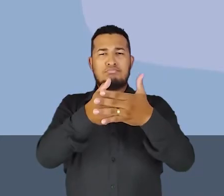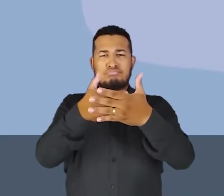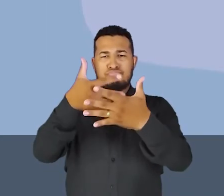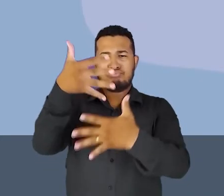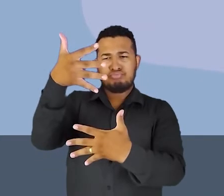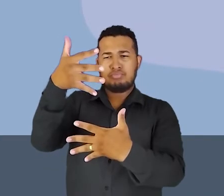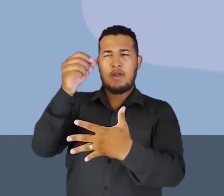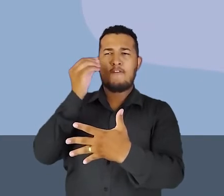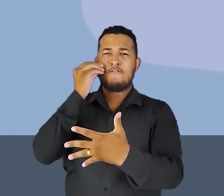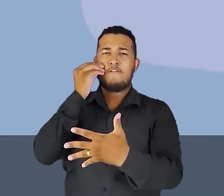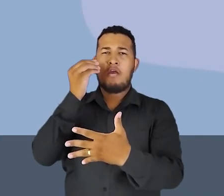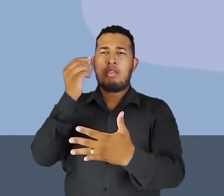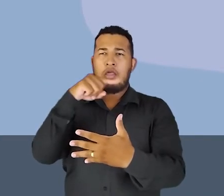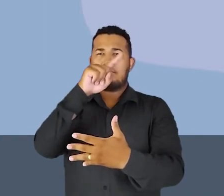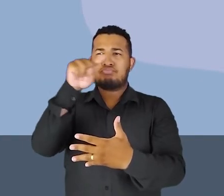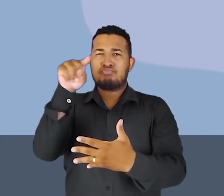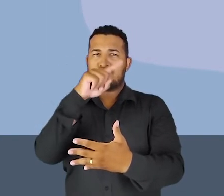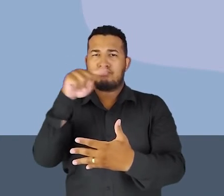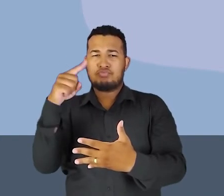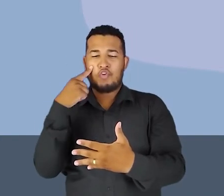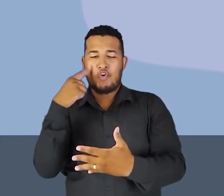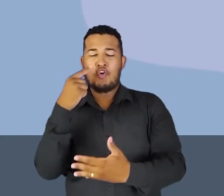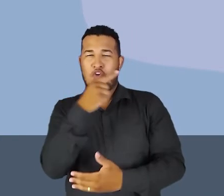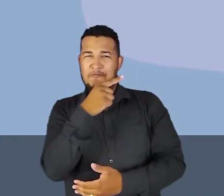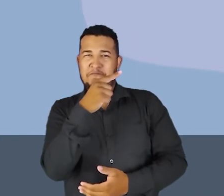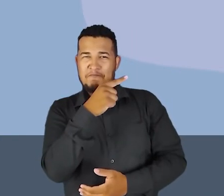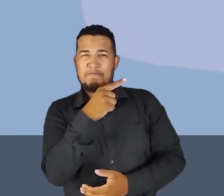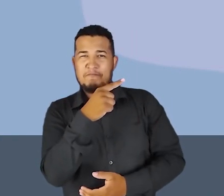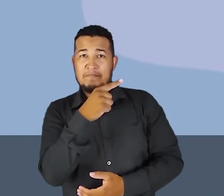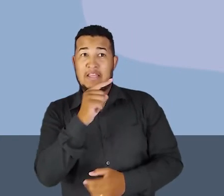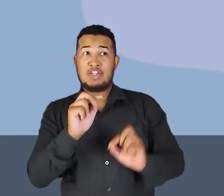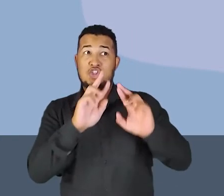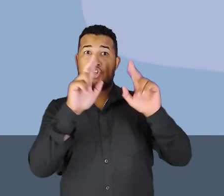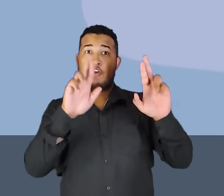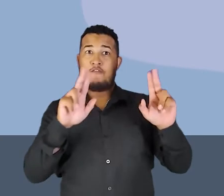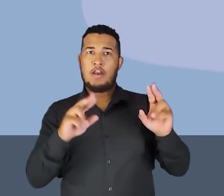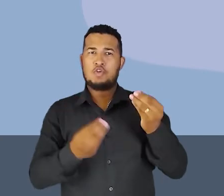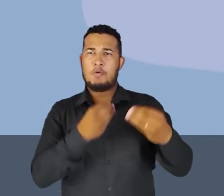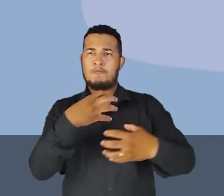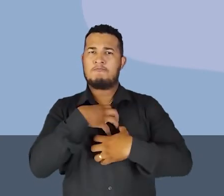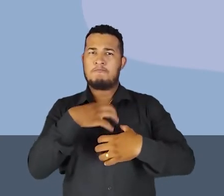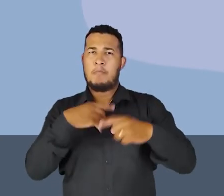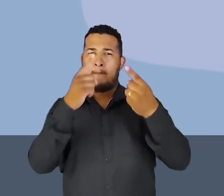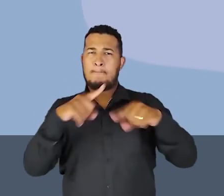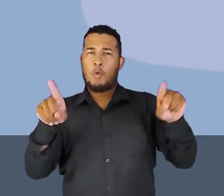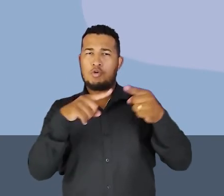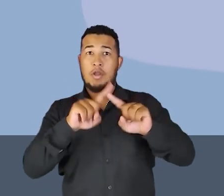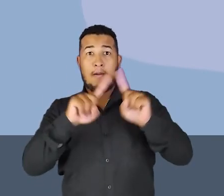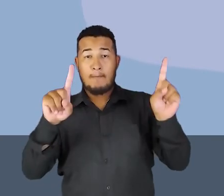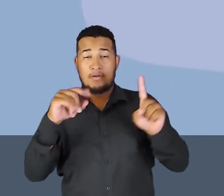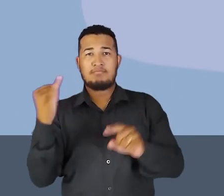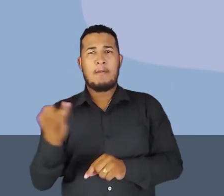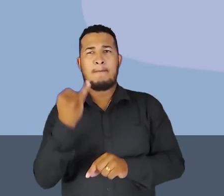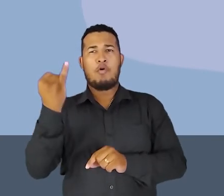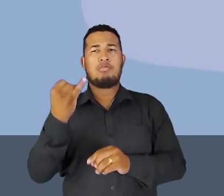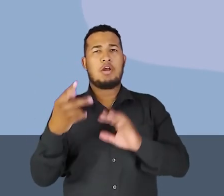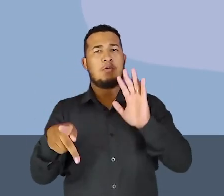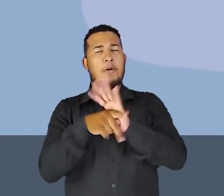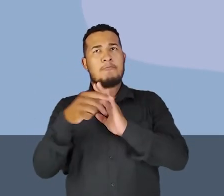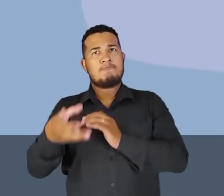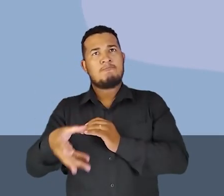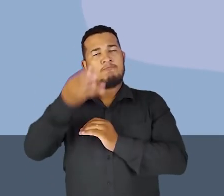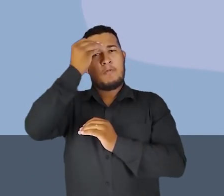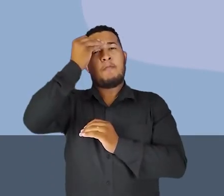Podemos ver algumas delas aqui, são diferentes maneiras de se escrever música, mas foram importantes para perpetuar, para ter memória e para